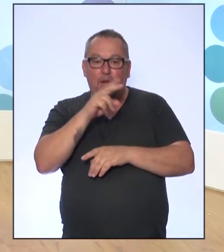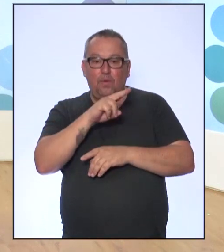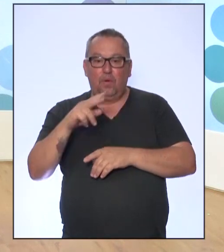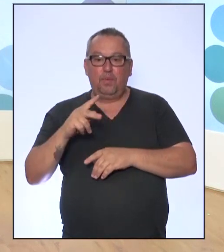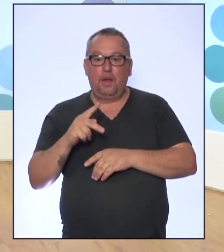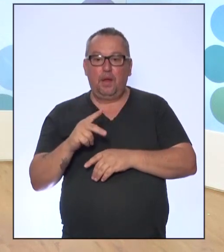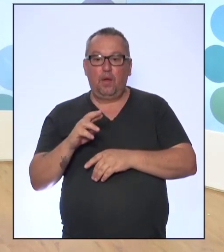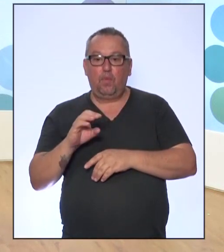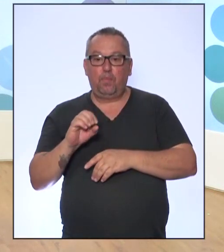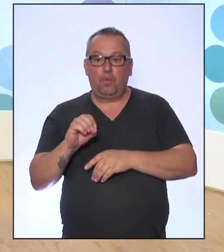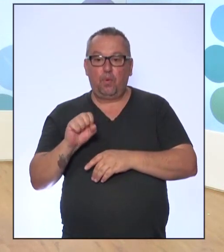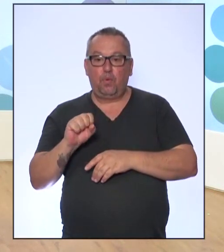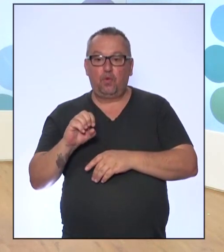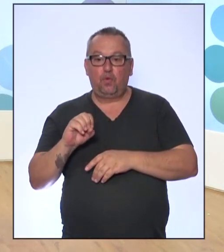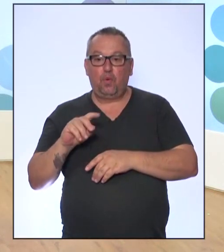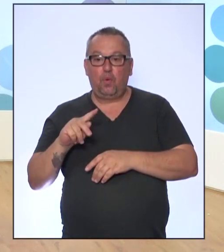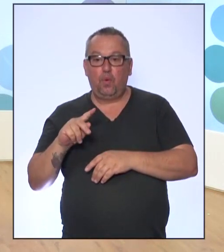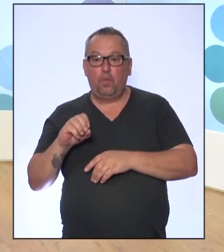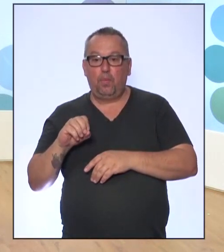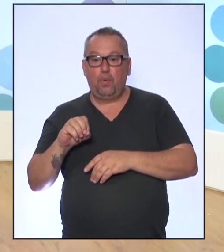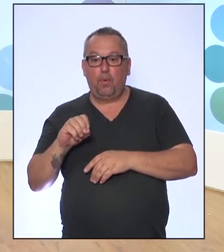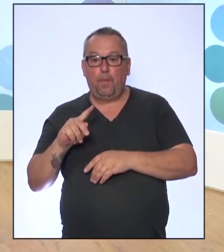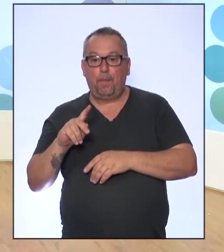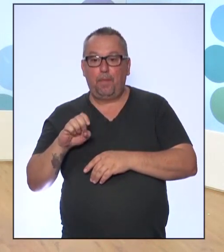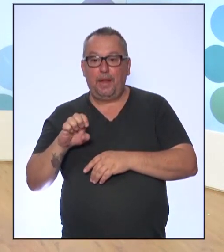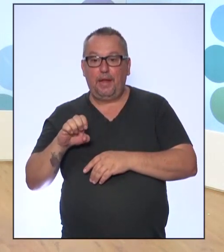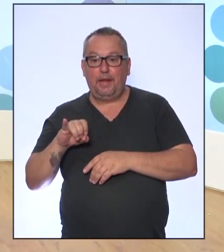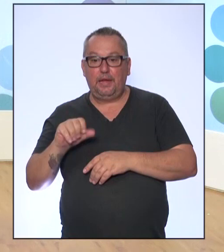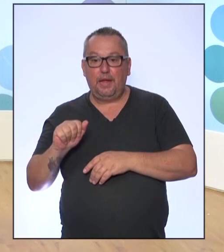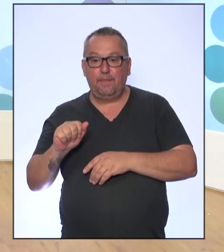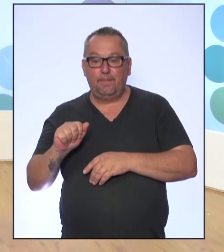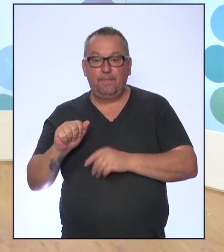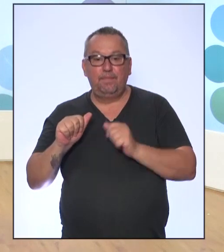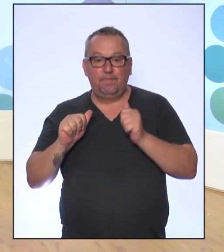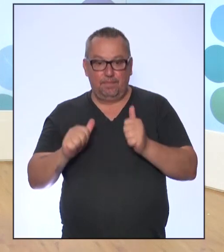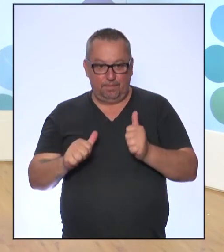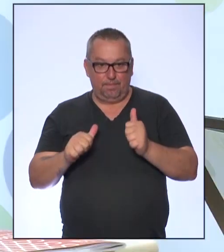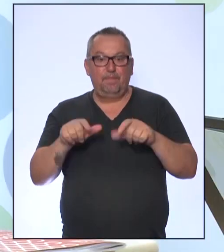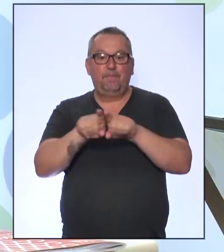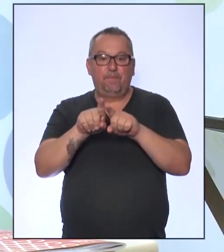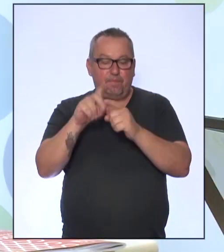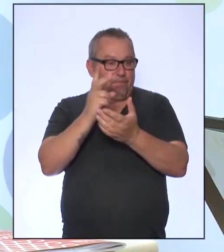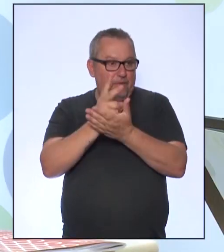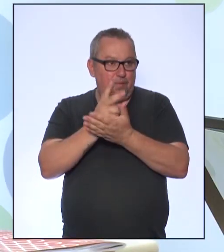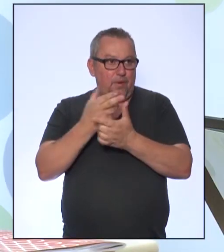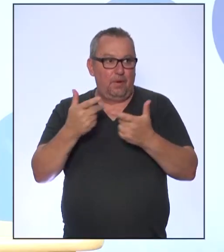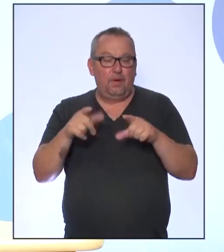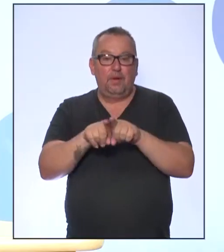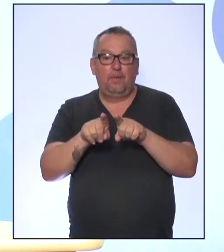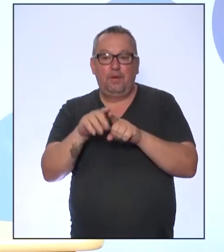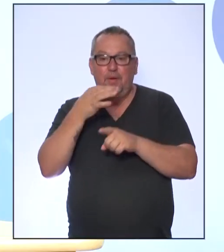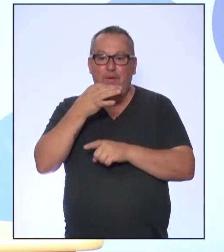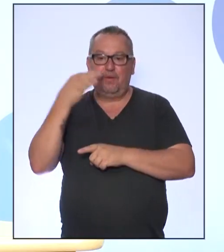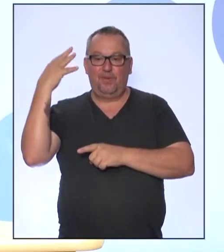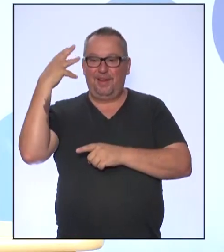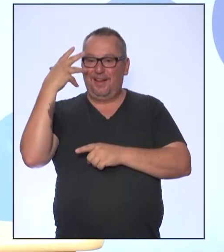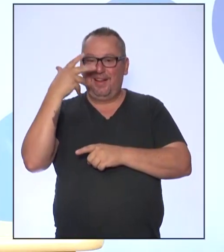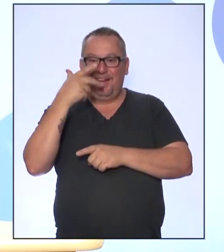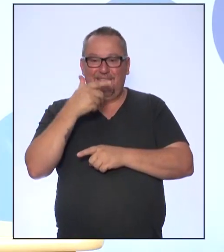Nunca esqueçam. Nunca esqueçam. Personificação e prosopopeia são as mesmas coisas. Eu acho, inclusive, uma palavra linda de se